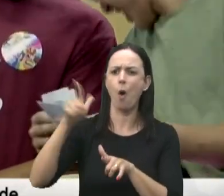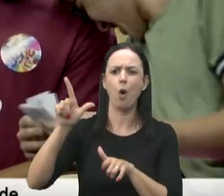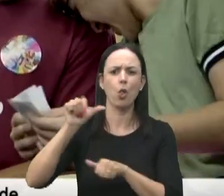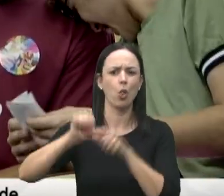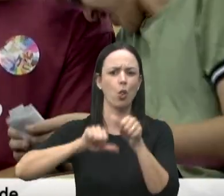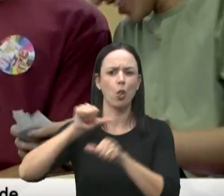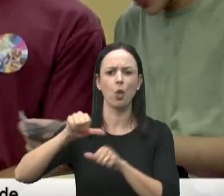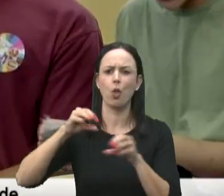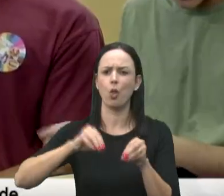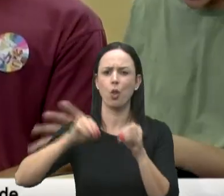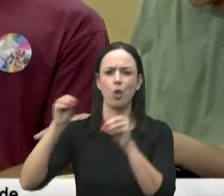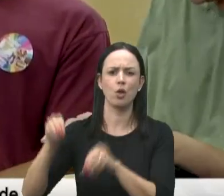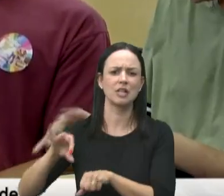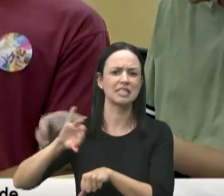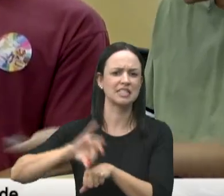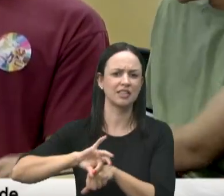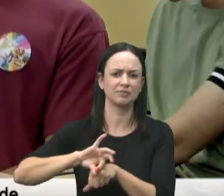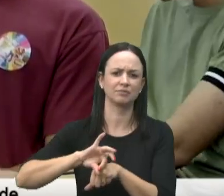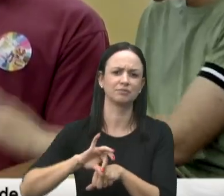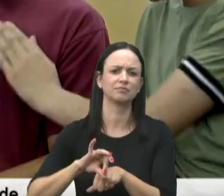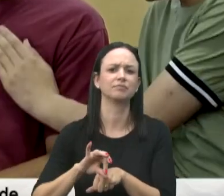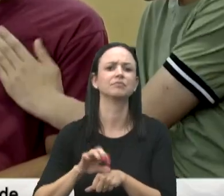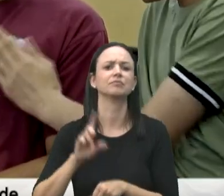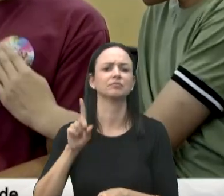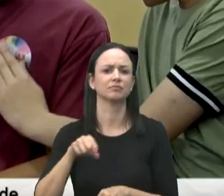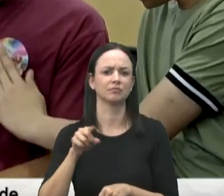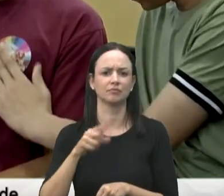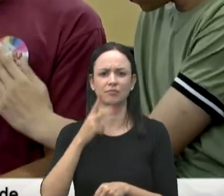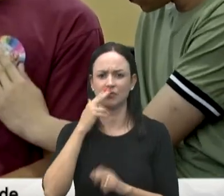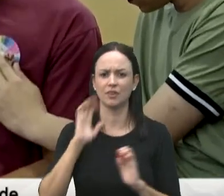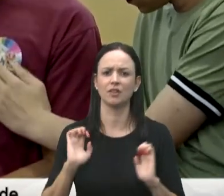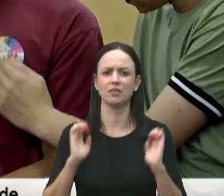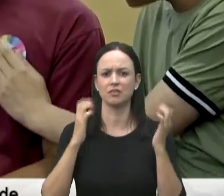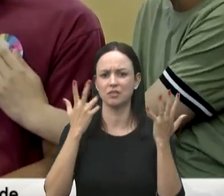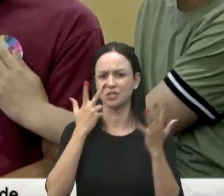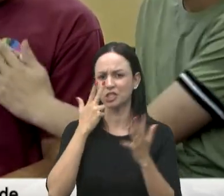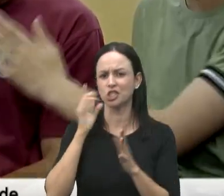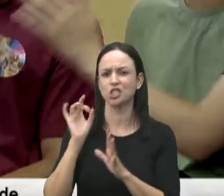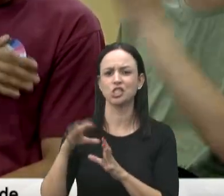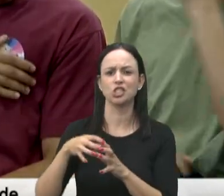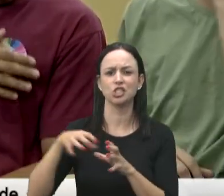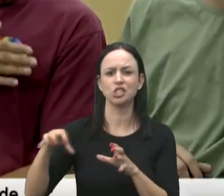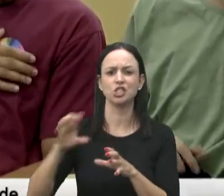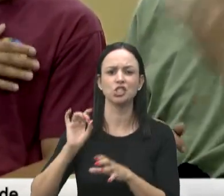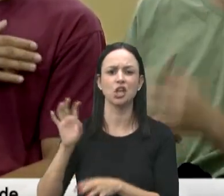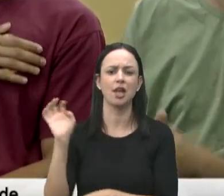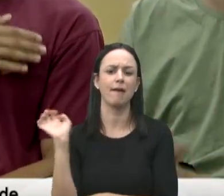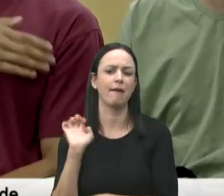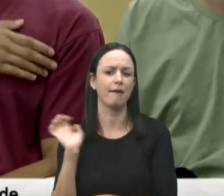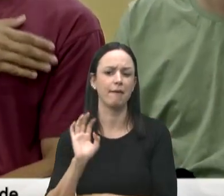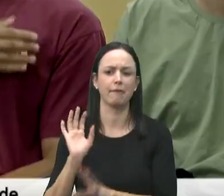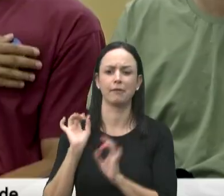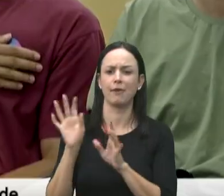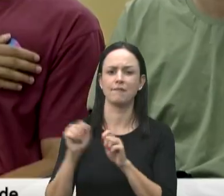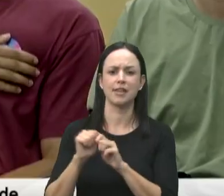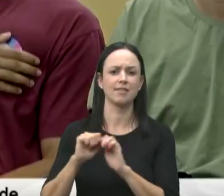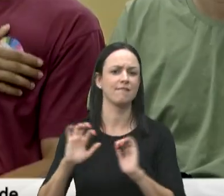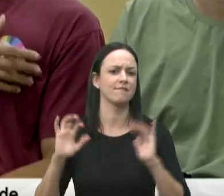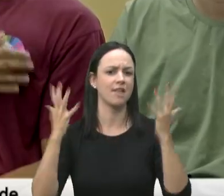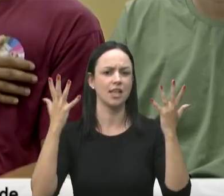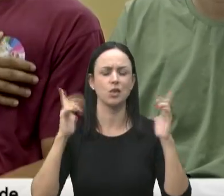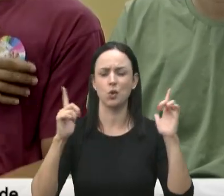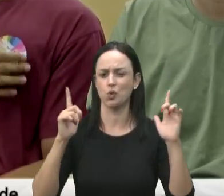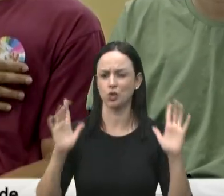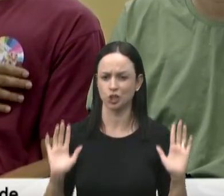centro da cidade, onde aí sim virou uma festa de nicho, só para os gays irem lá e fazer festa e